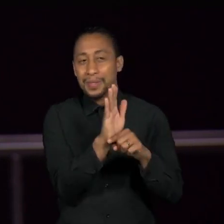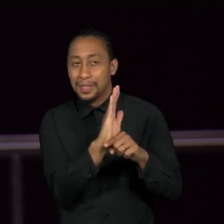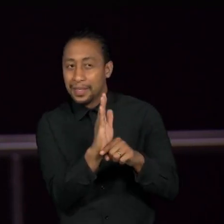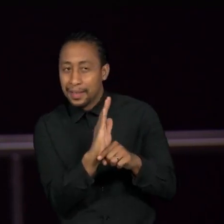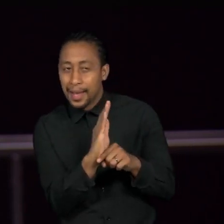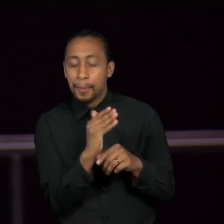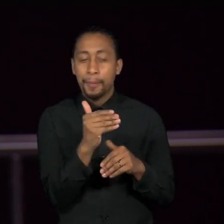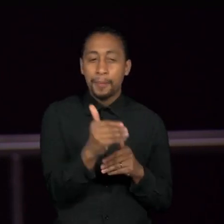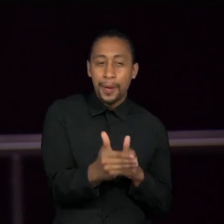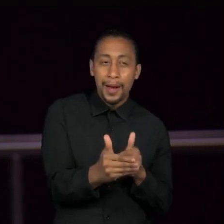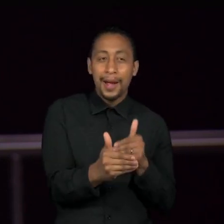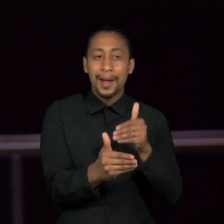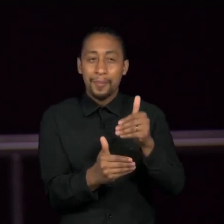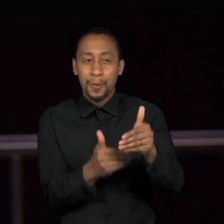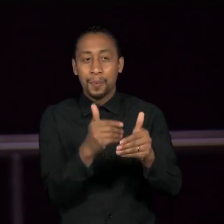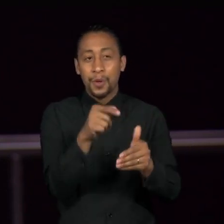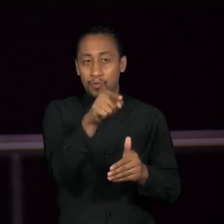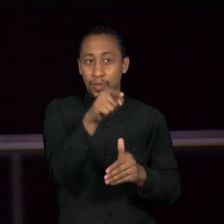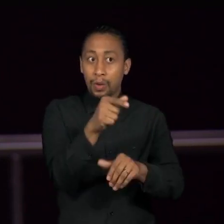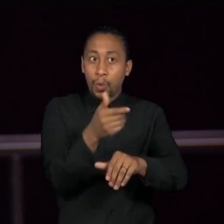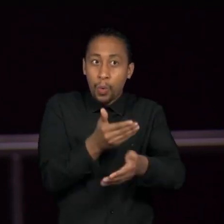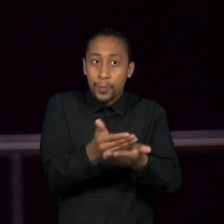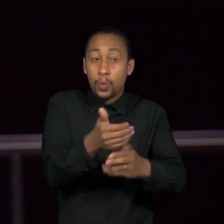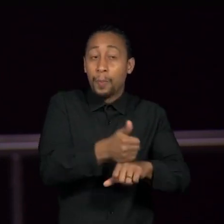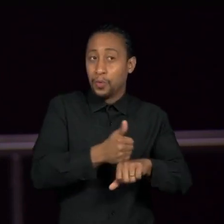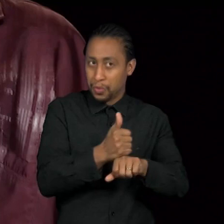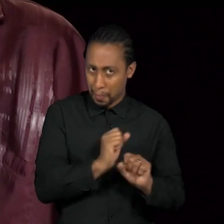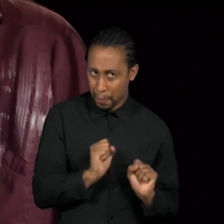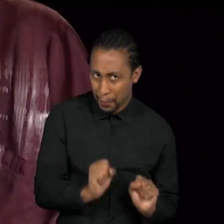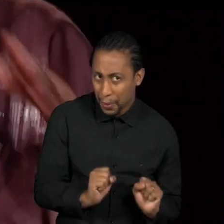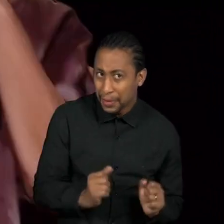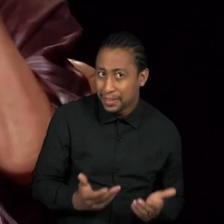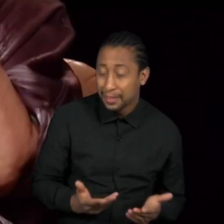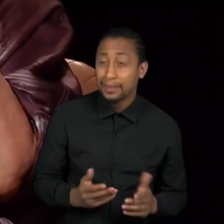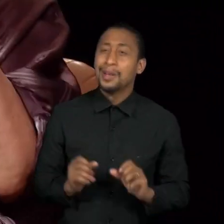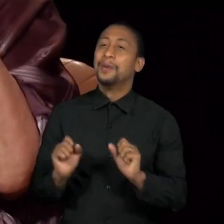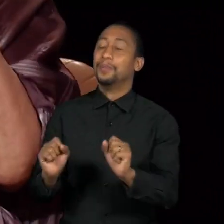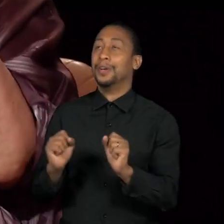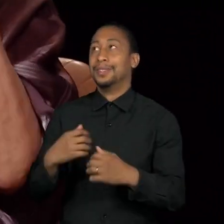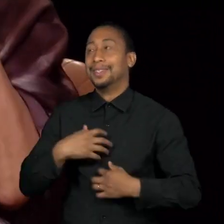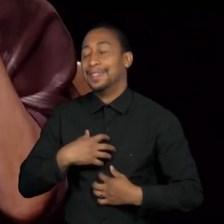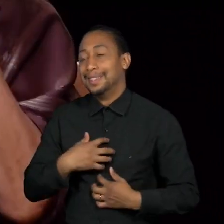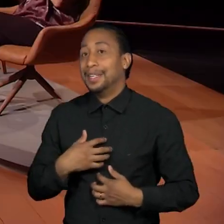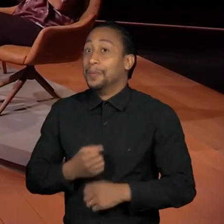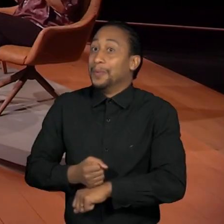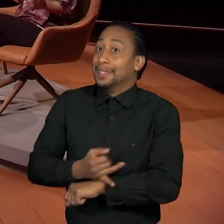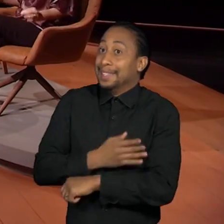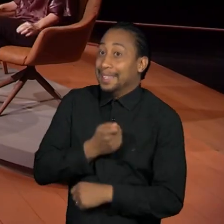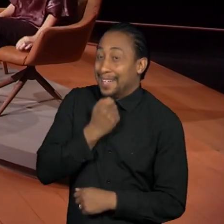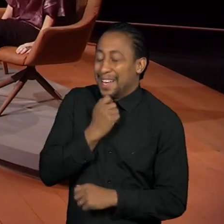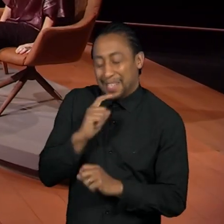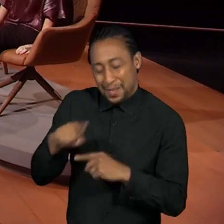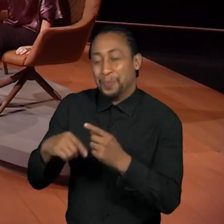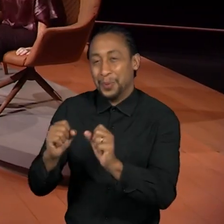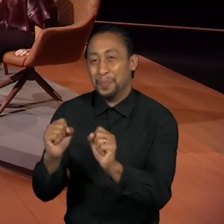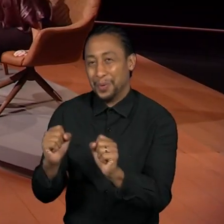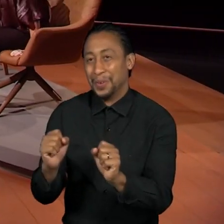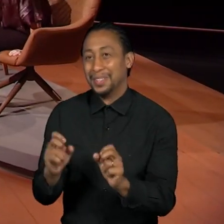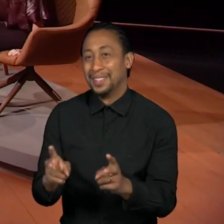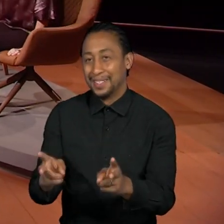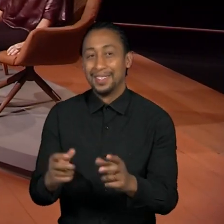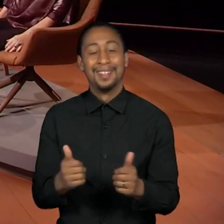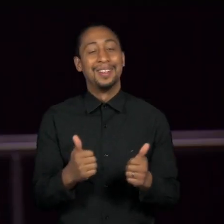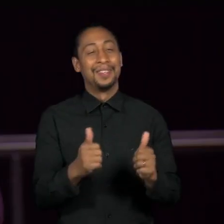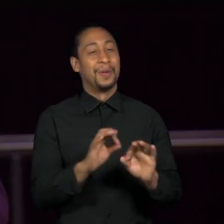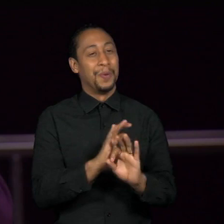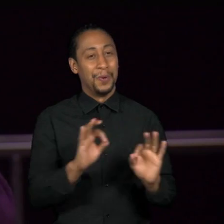primeiros passos como profissional de cinema. Pode ser? Pode, ainda estou emocionada, mas pode. Que bom, que